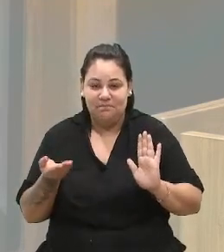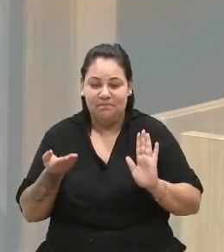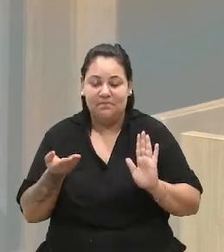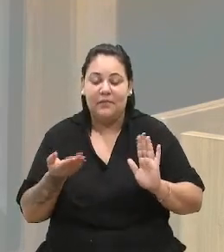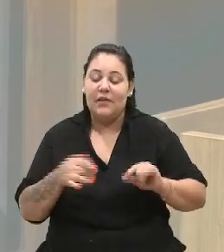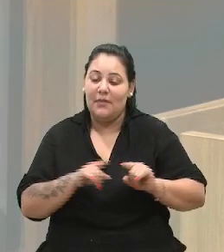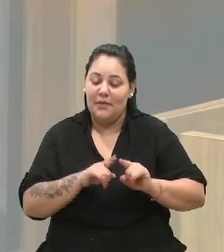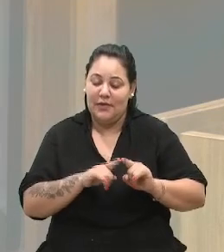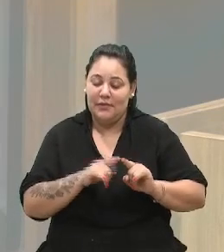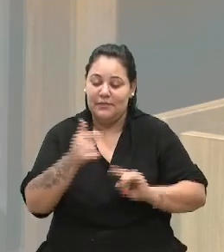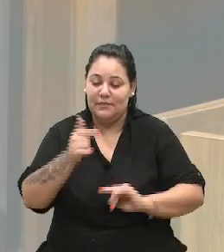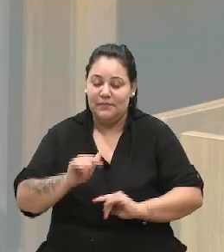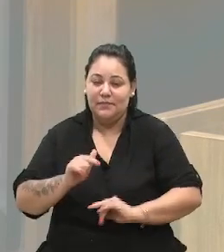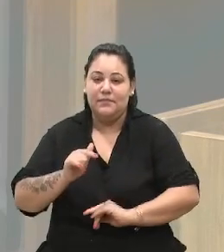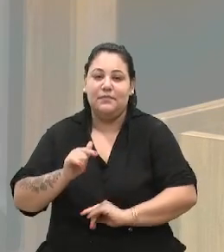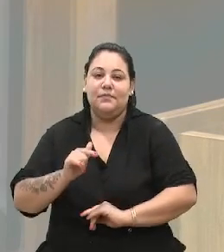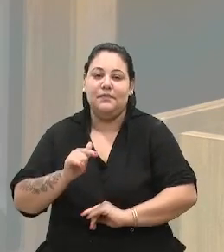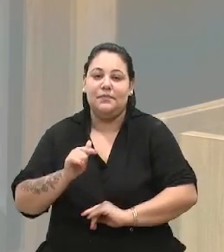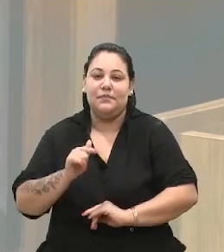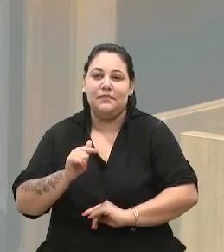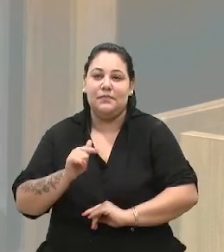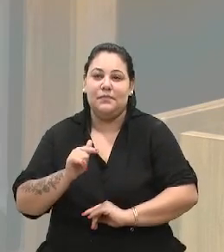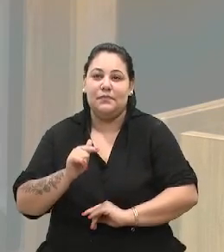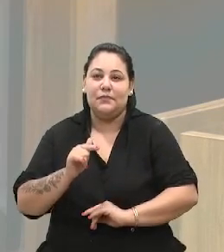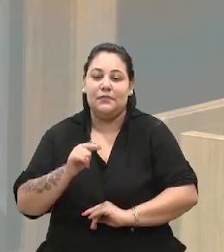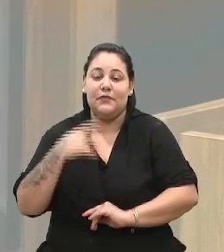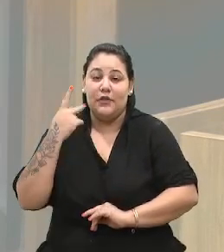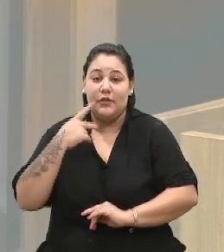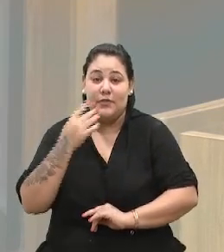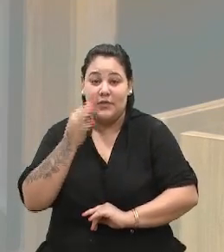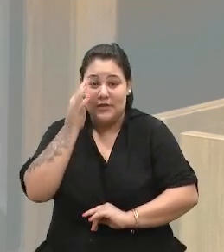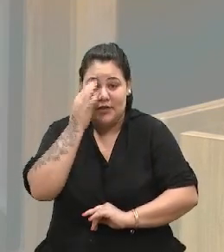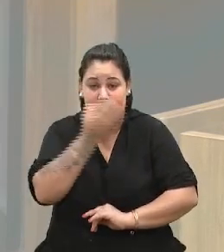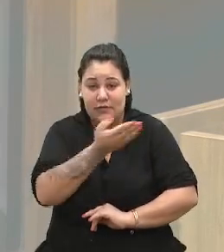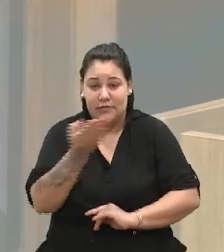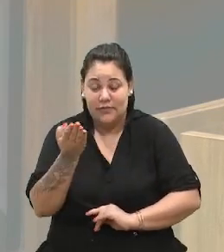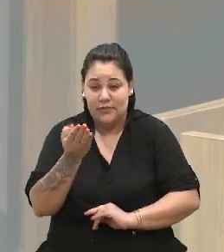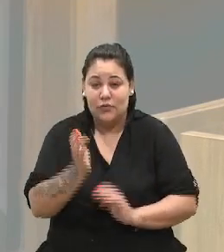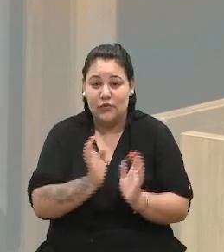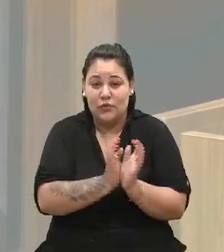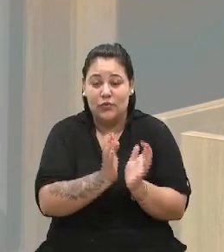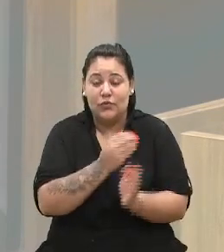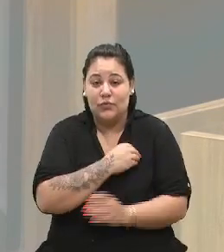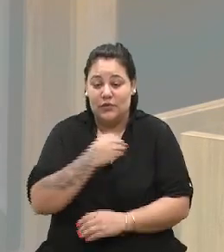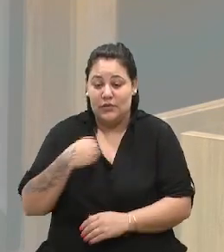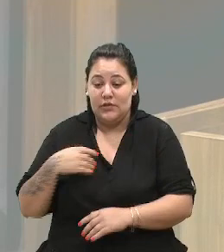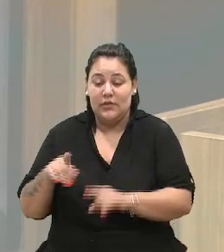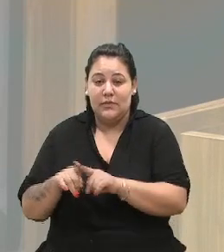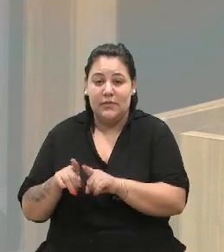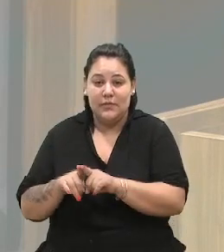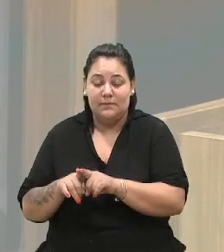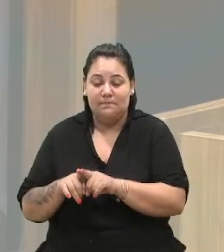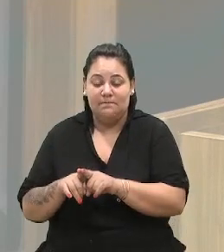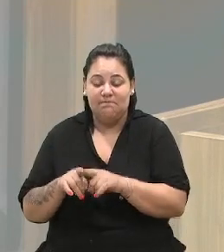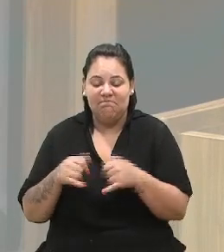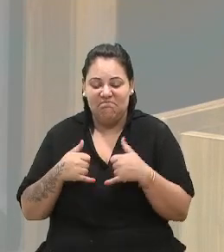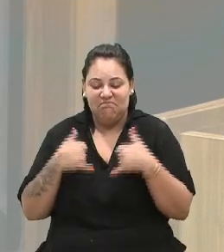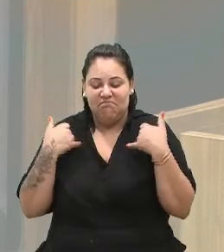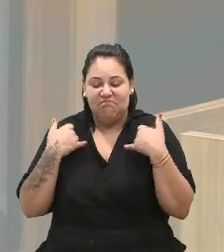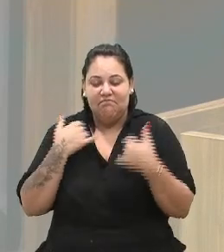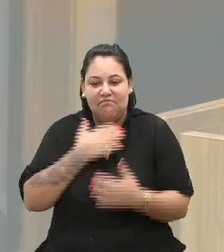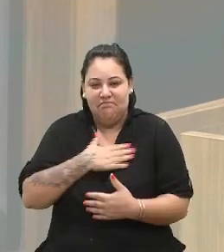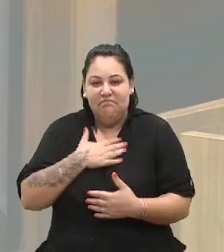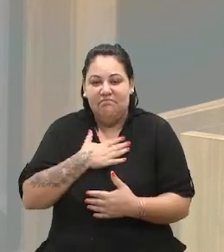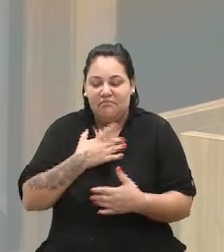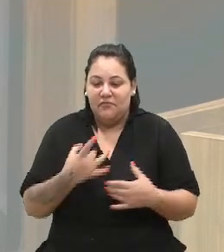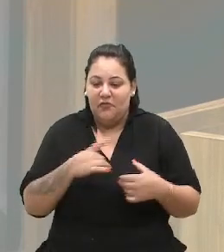presentes, nossa saudação do Conselho Regional de Medicina, demais aqui presentes. É uma honra e uma satisfação estar retornando